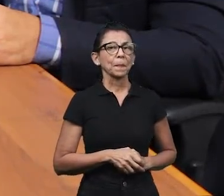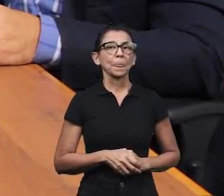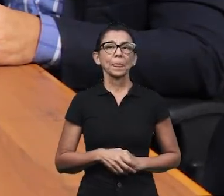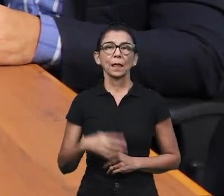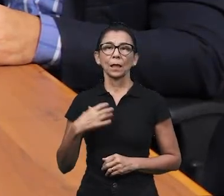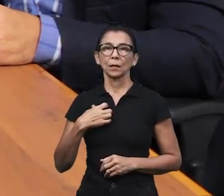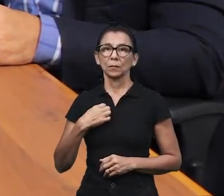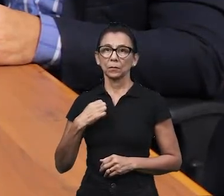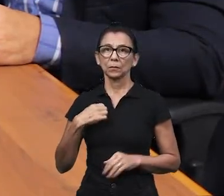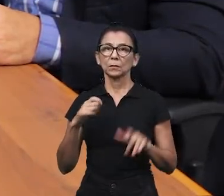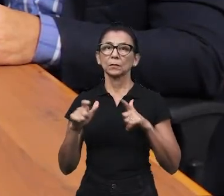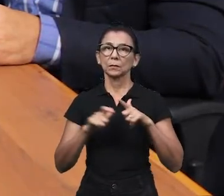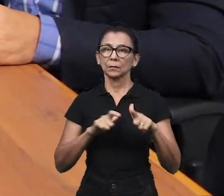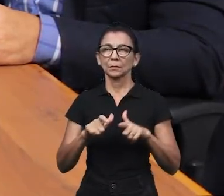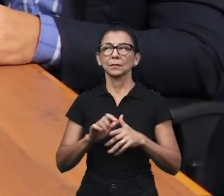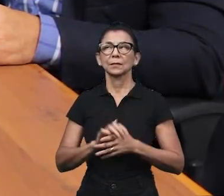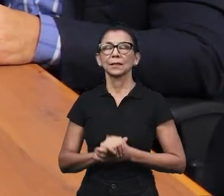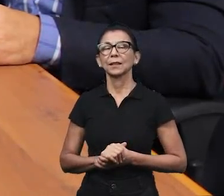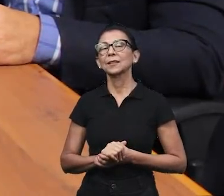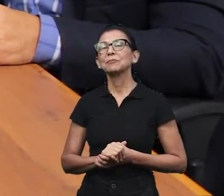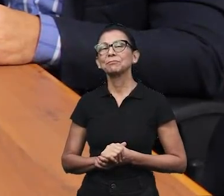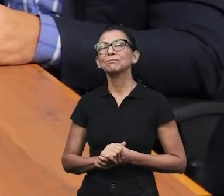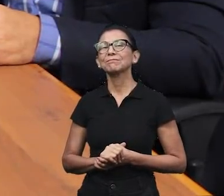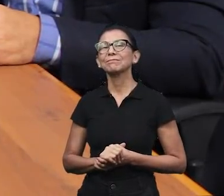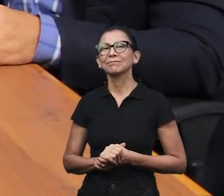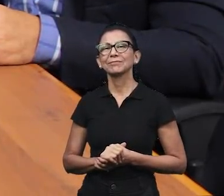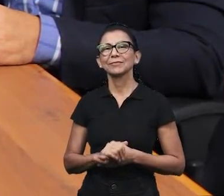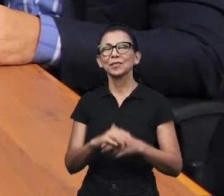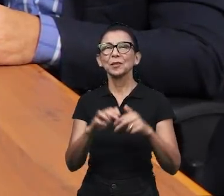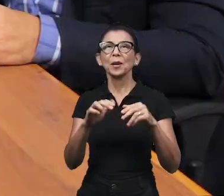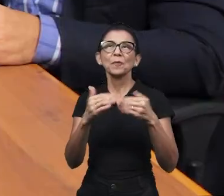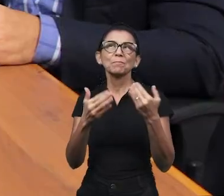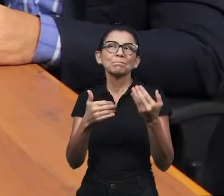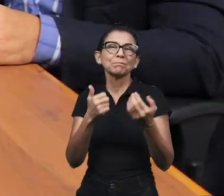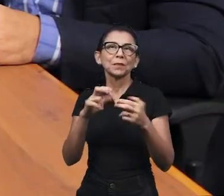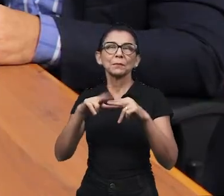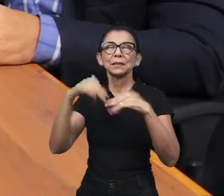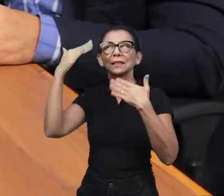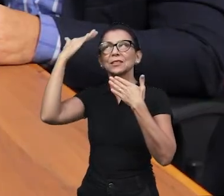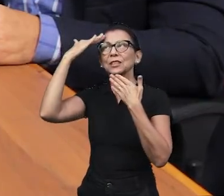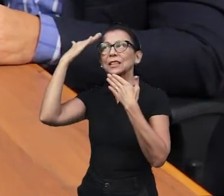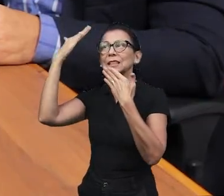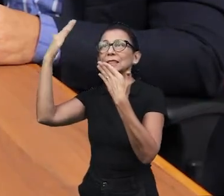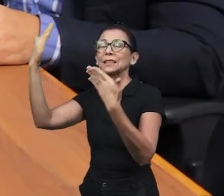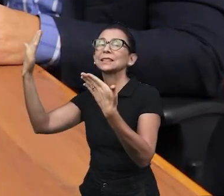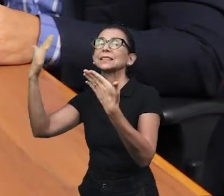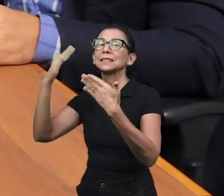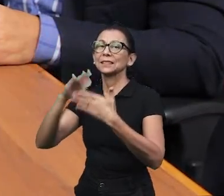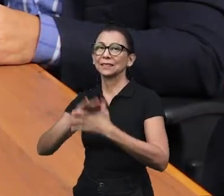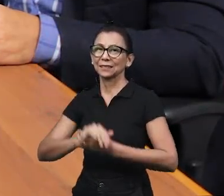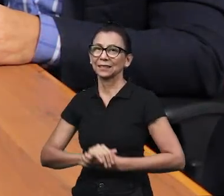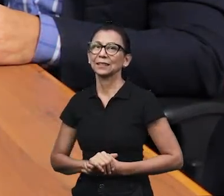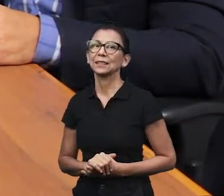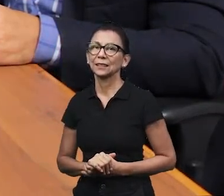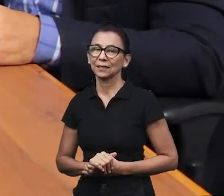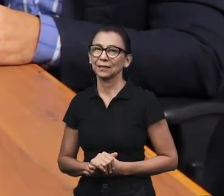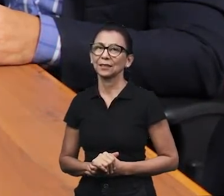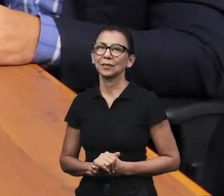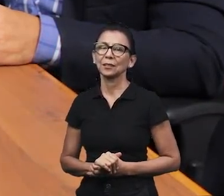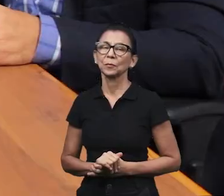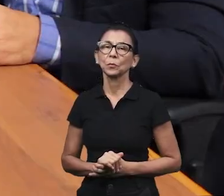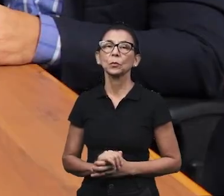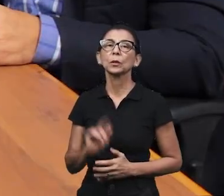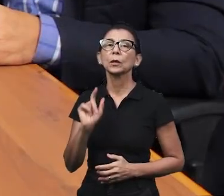fazendo aquilo que nós aprendemos no início da obra, não é? A alma remida, a gratidão que nós temos